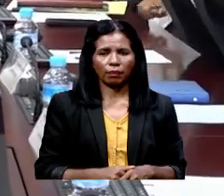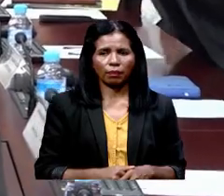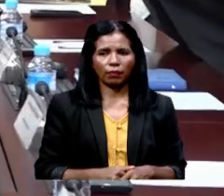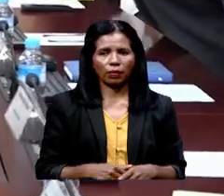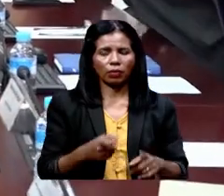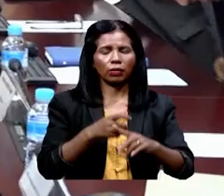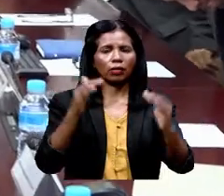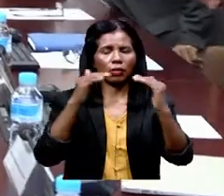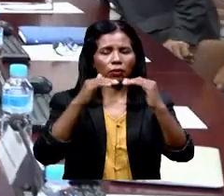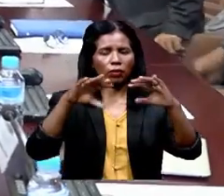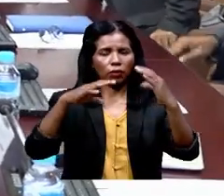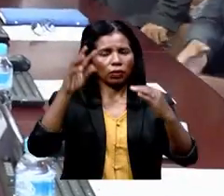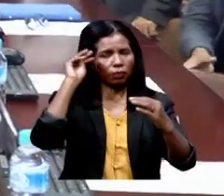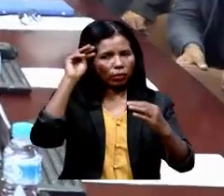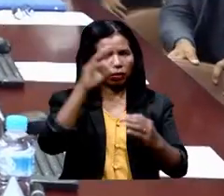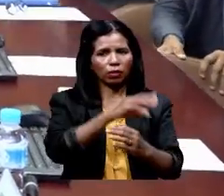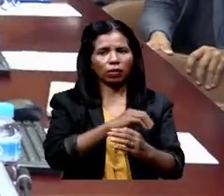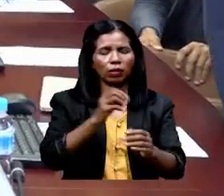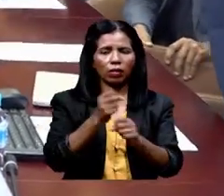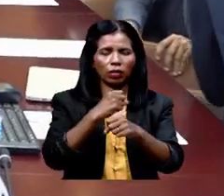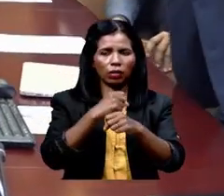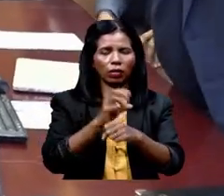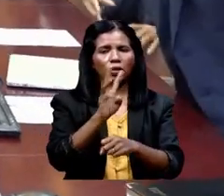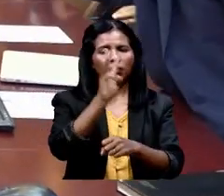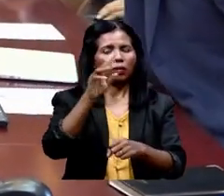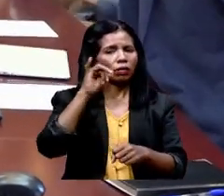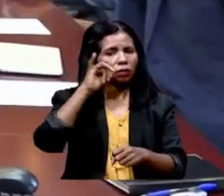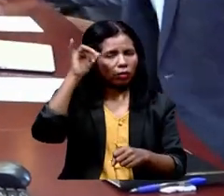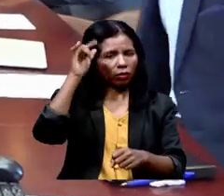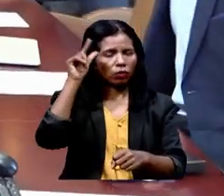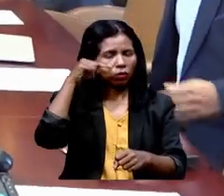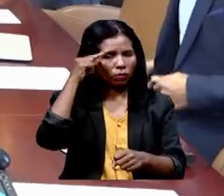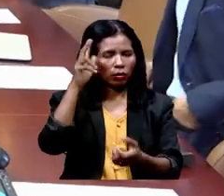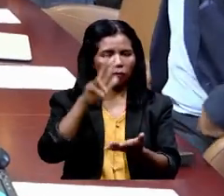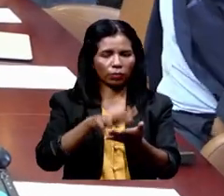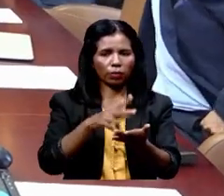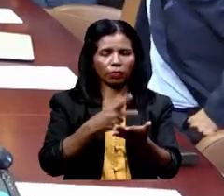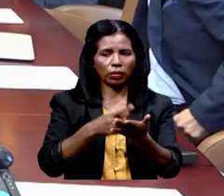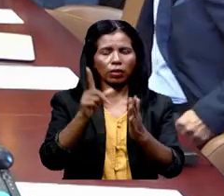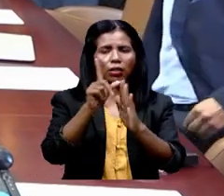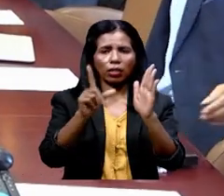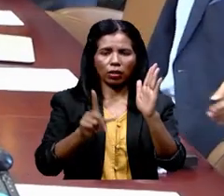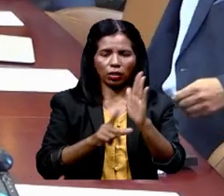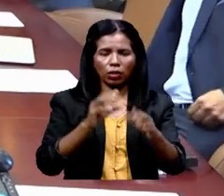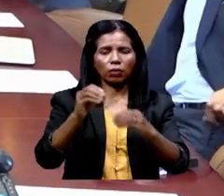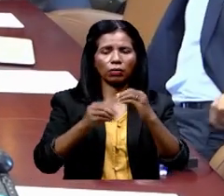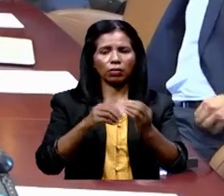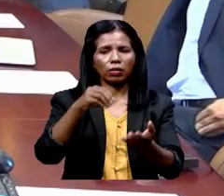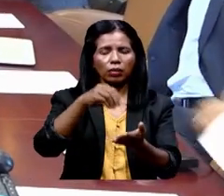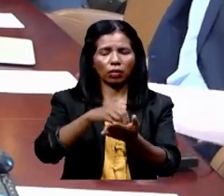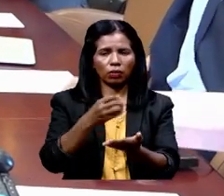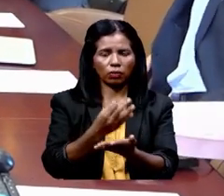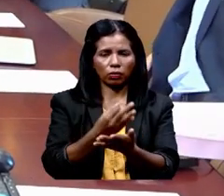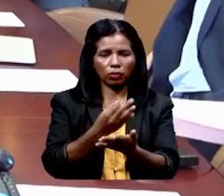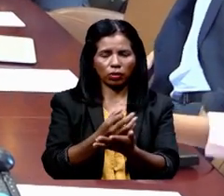Liu Sirenyang Conselho Ministro Ordinário, Nebehalau e a Quarta Orsei, Governo aprova projeto decreto-lei com a criação de subsídio